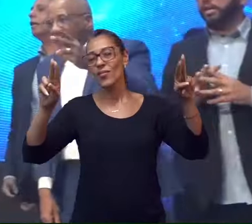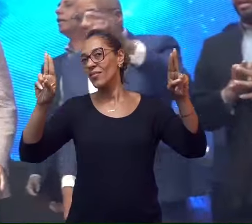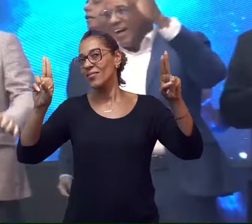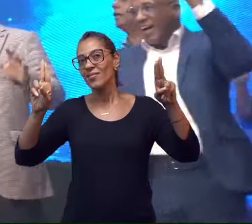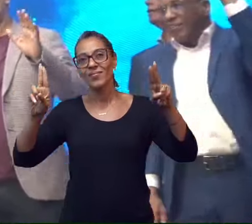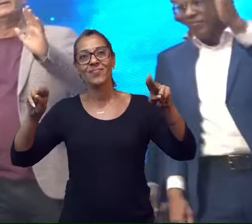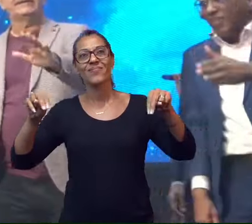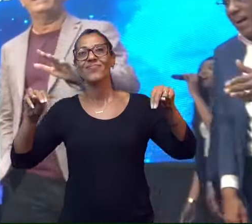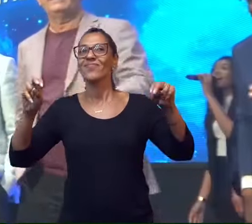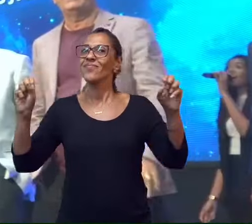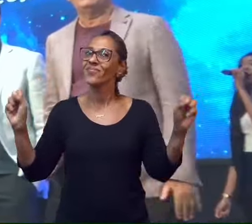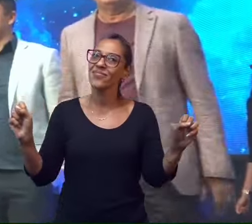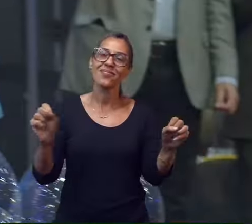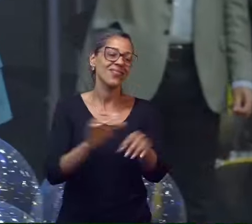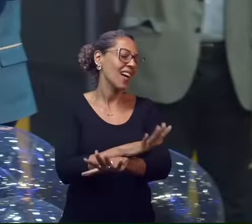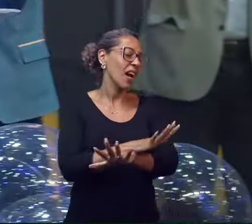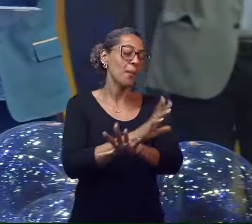todas